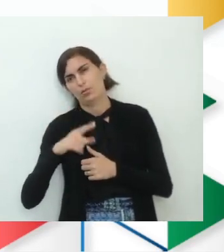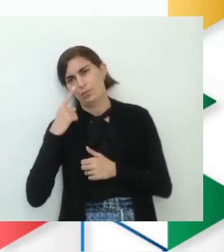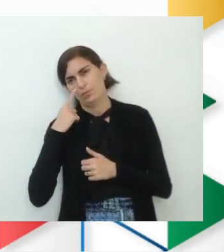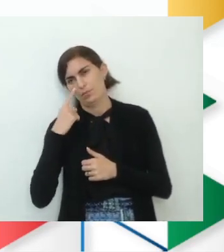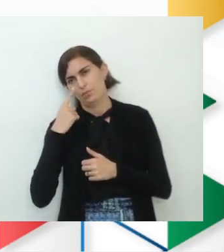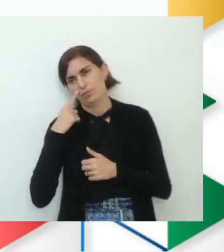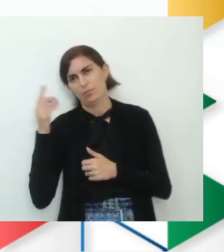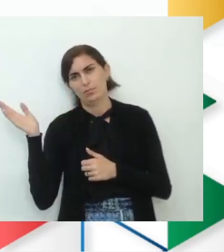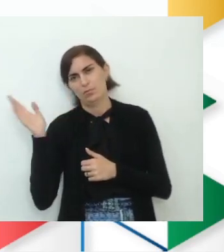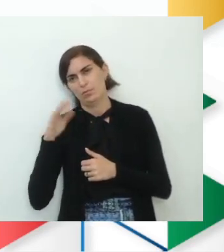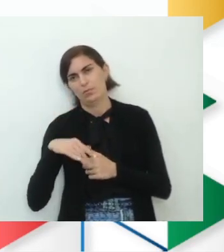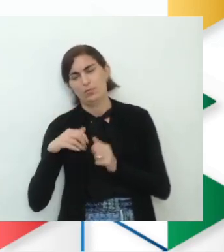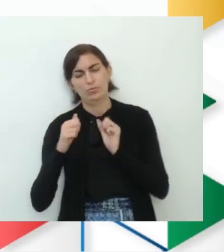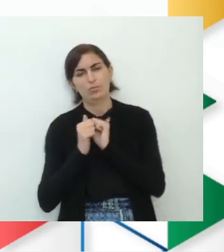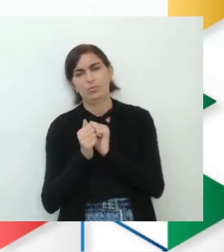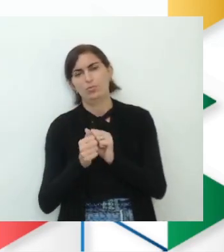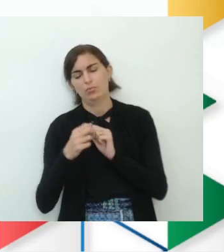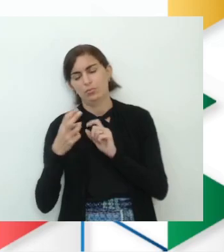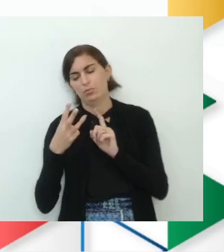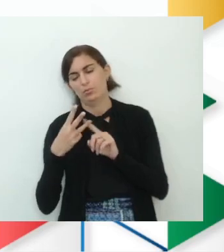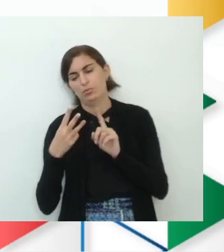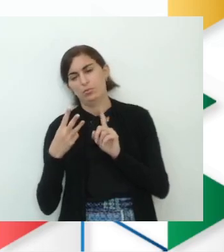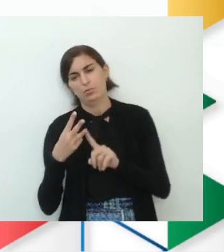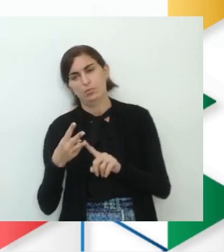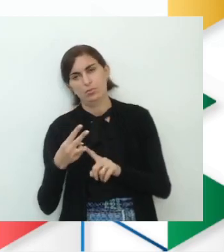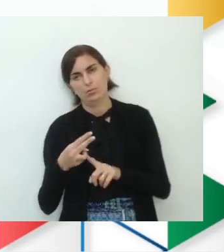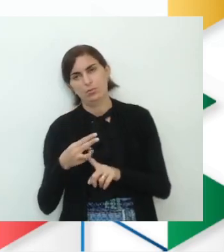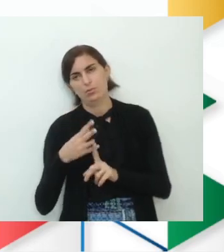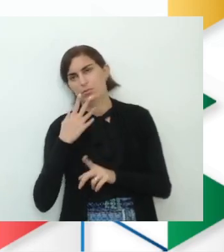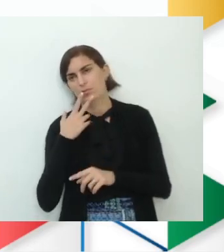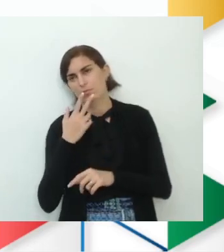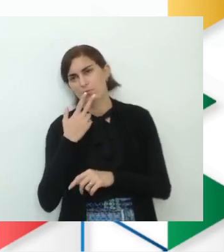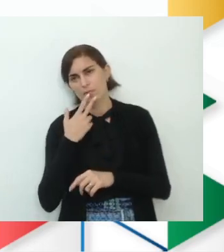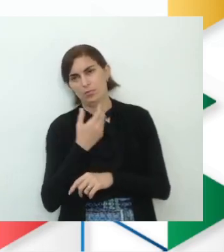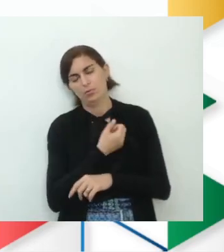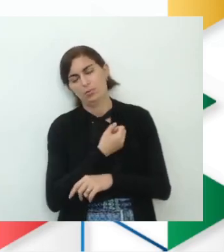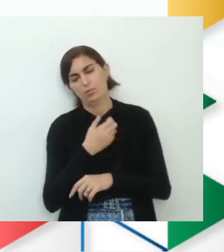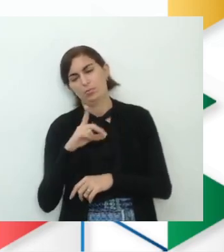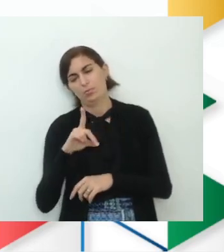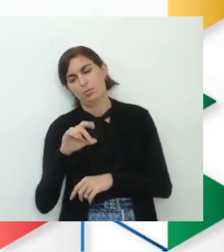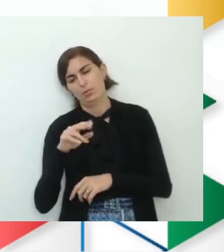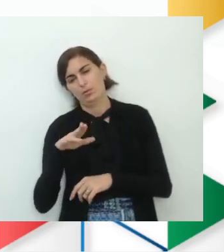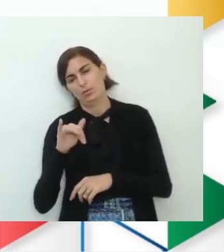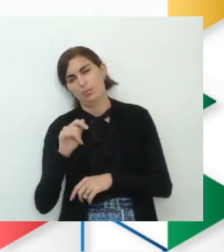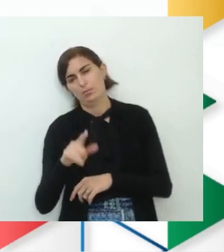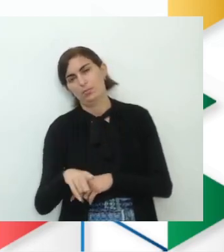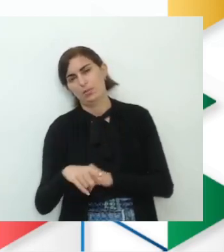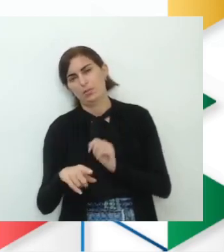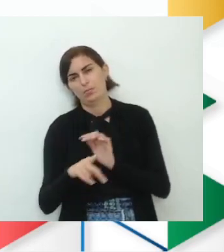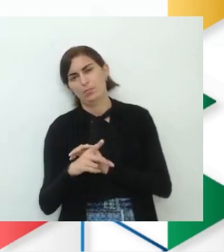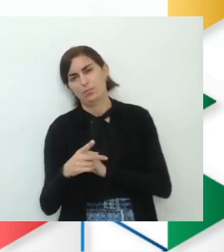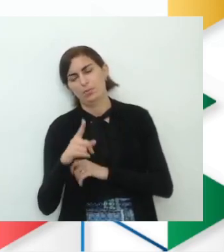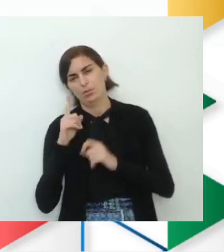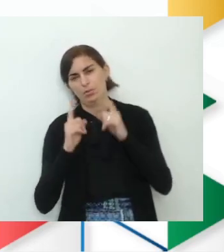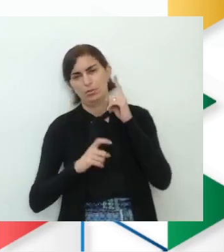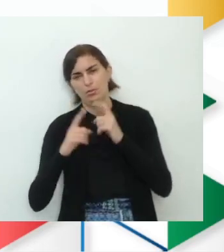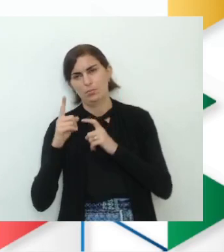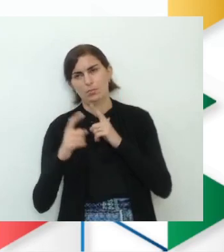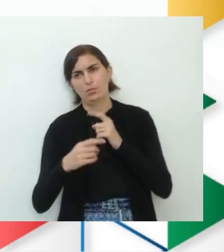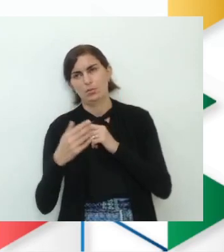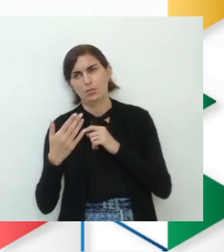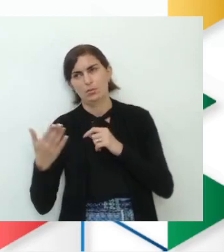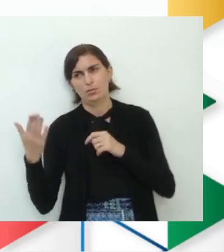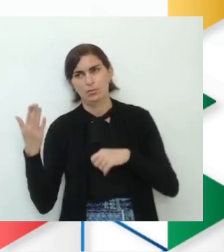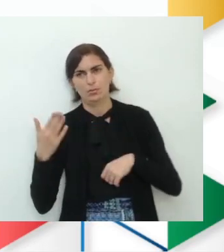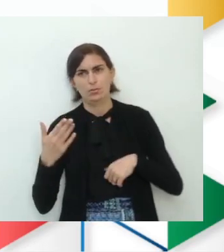comigo agora que a gente vai resolver a terceira questão, que fala sobre o número decimal correspondente ao valor da expressão. Olha a expressão aí comigo,